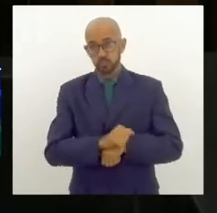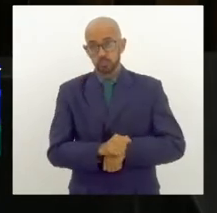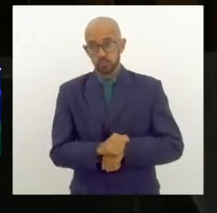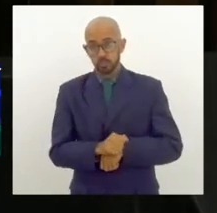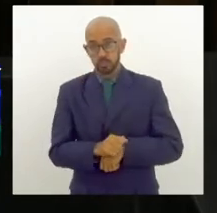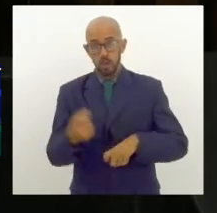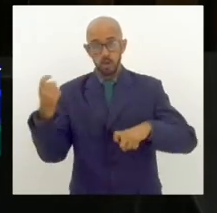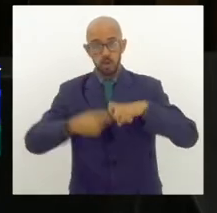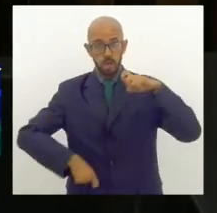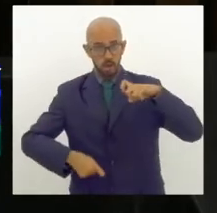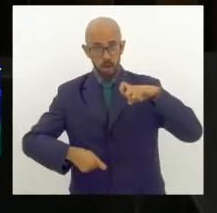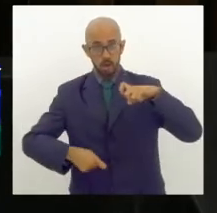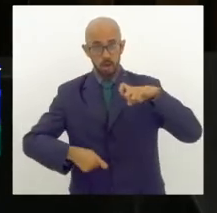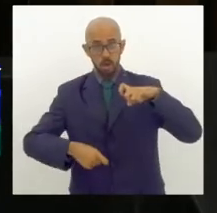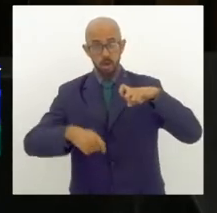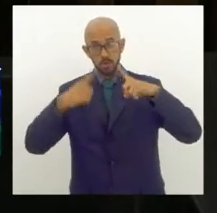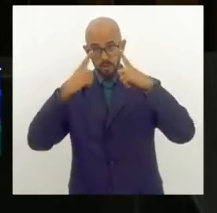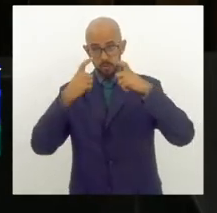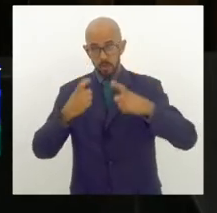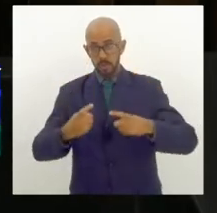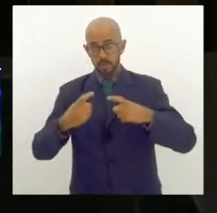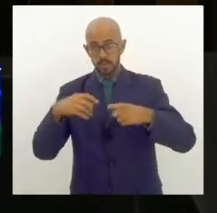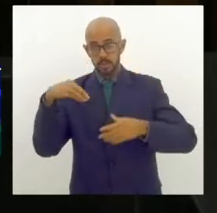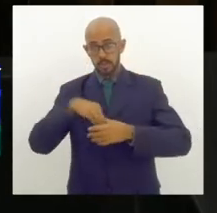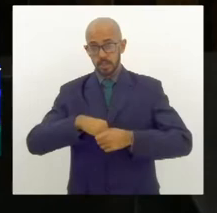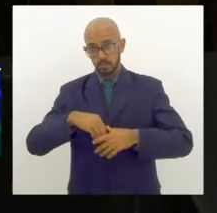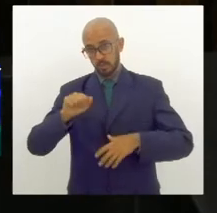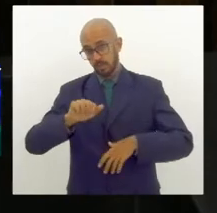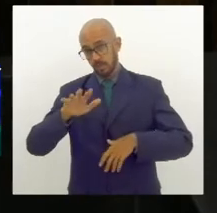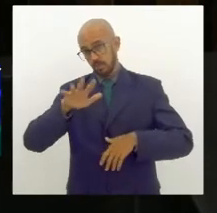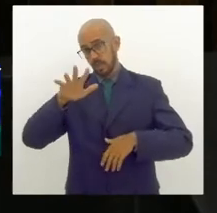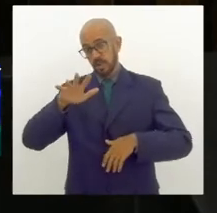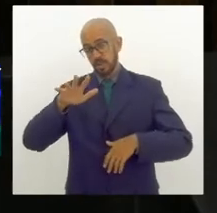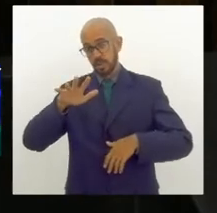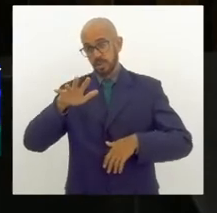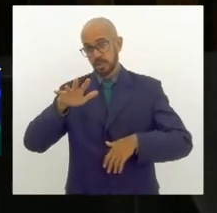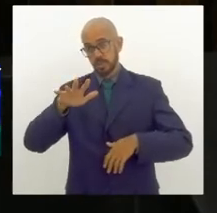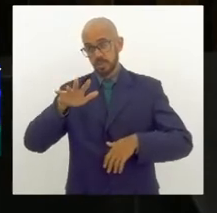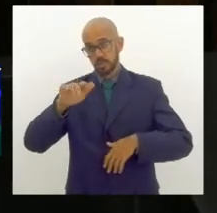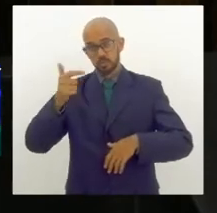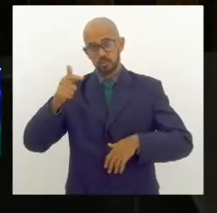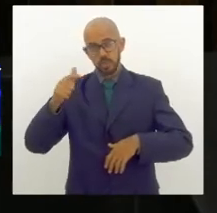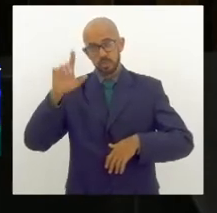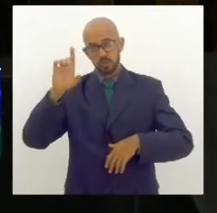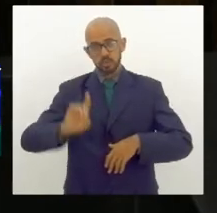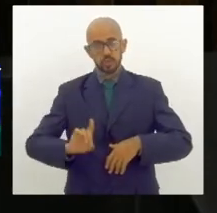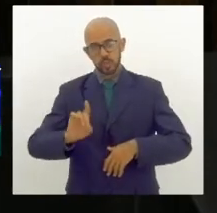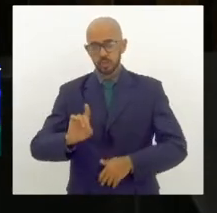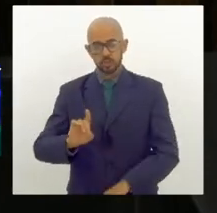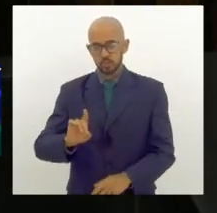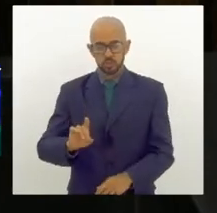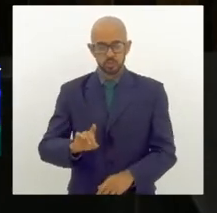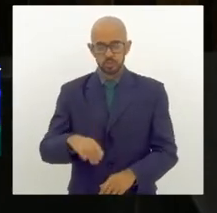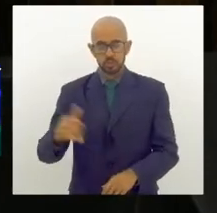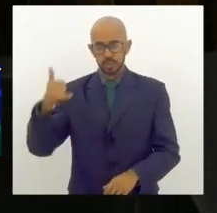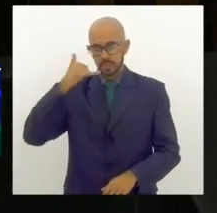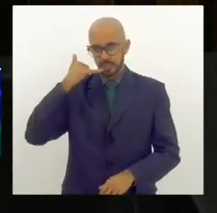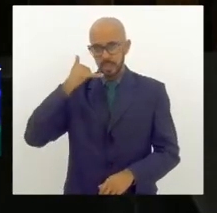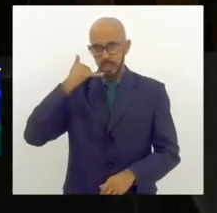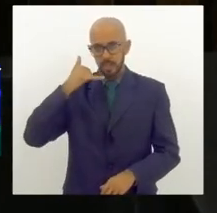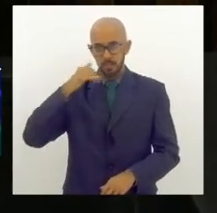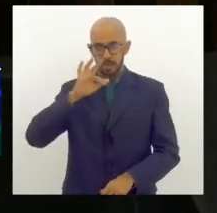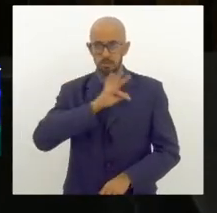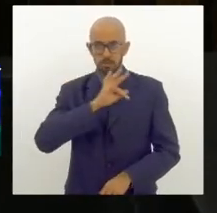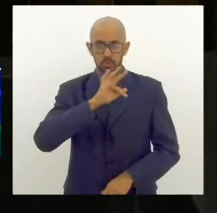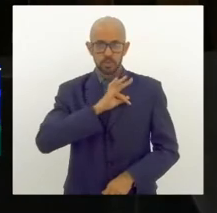estupro, de uma violência dentro de uma favela no Rio de Janeiro, não tem o direito de ligar para a Polícia Militar